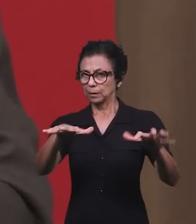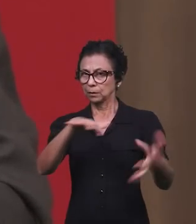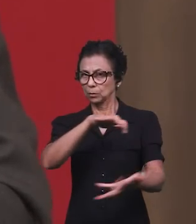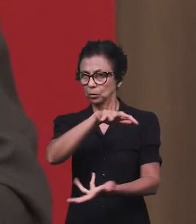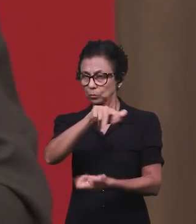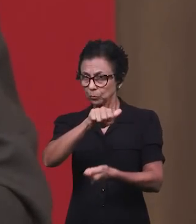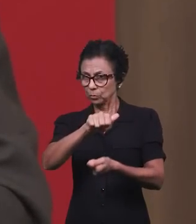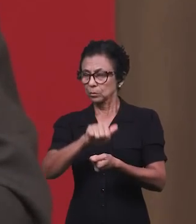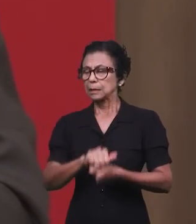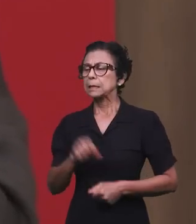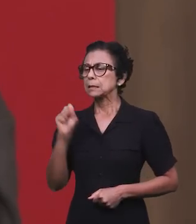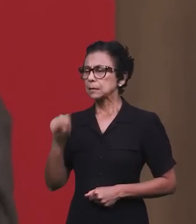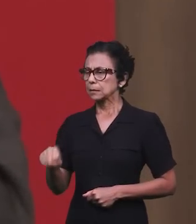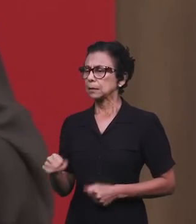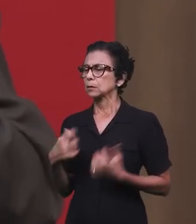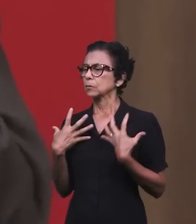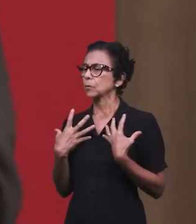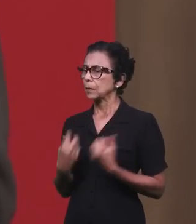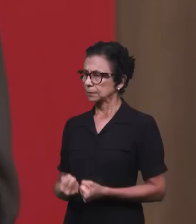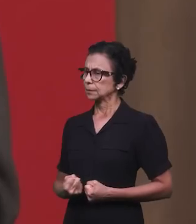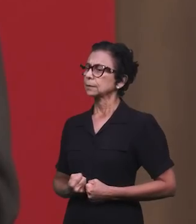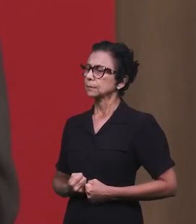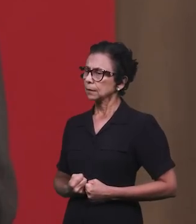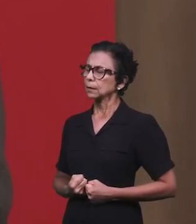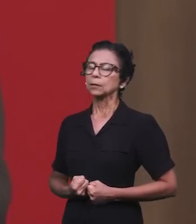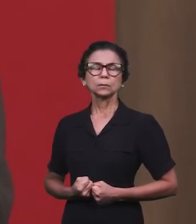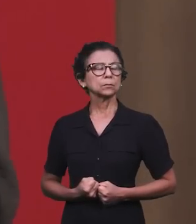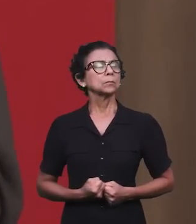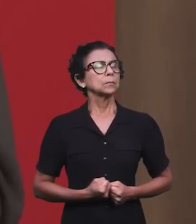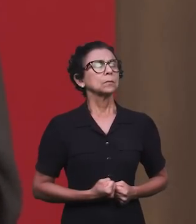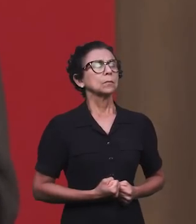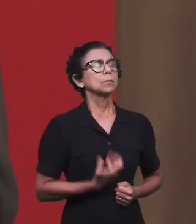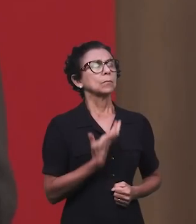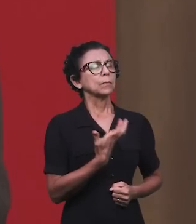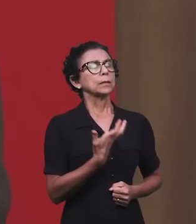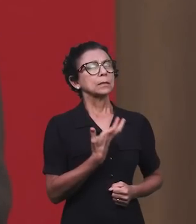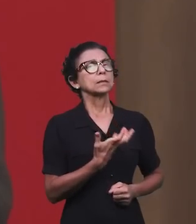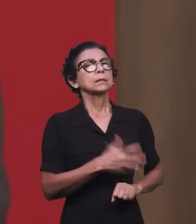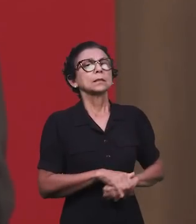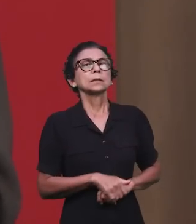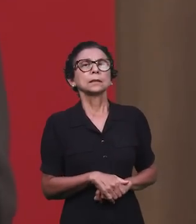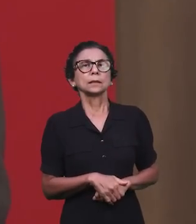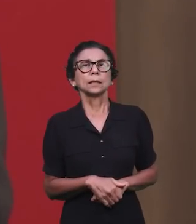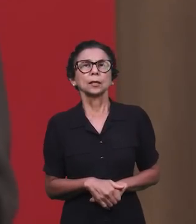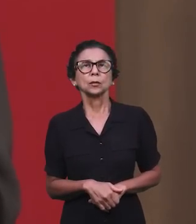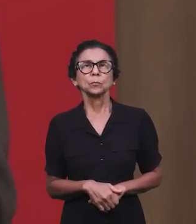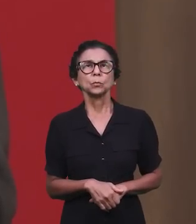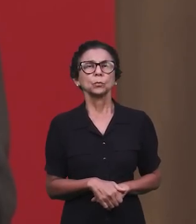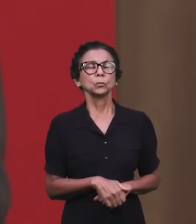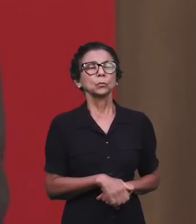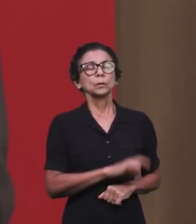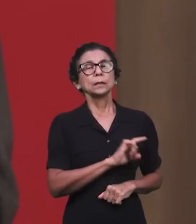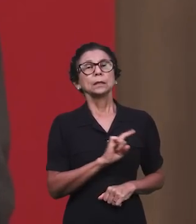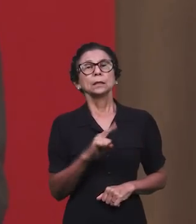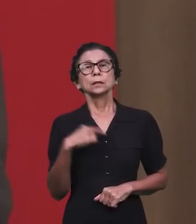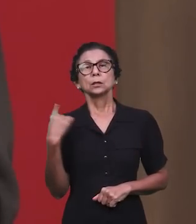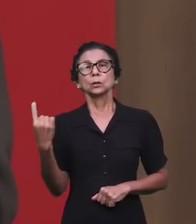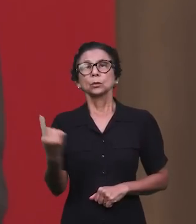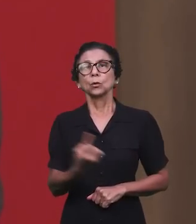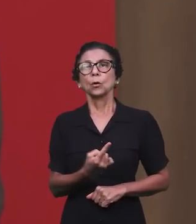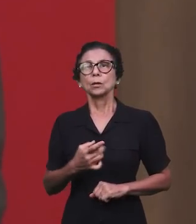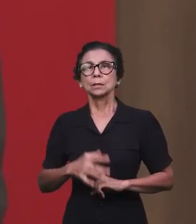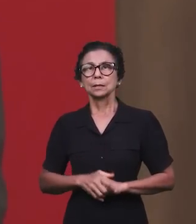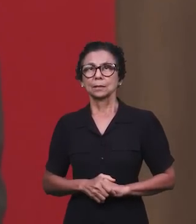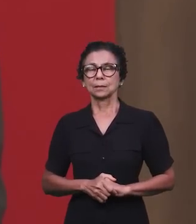Nós aceitaremos, mas nós queremos que haja o reconhecimento da nossa conexão histórica